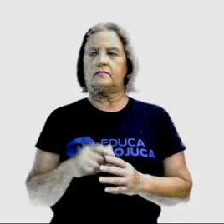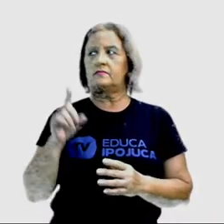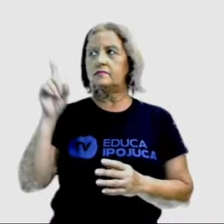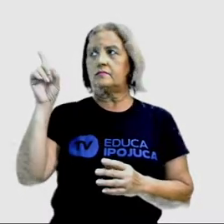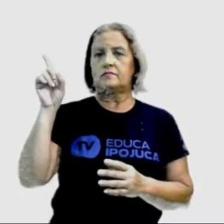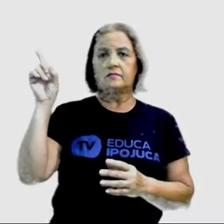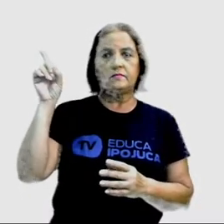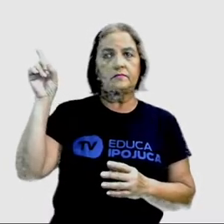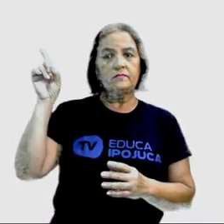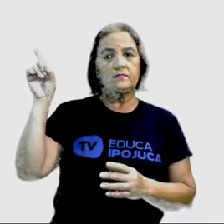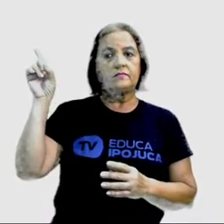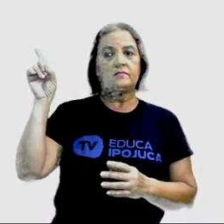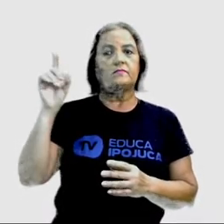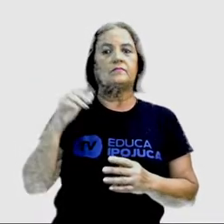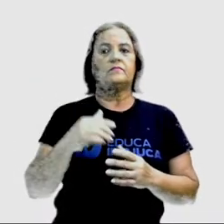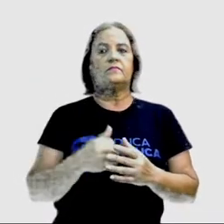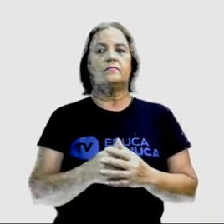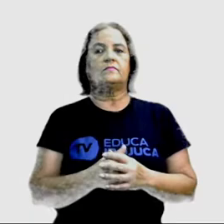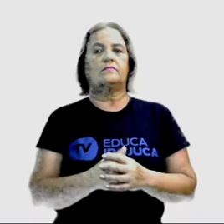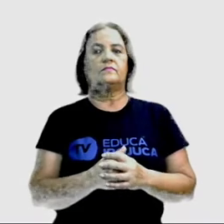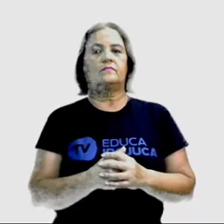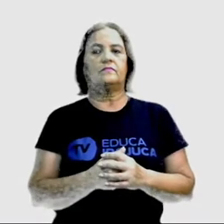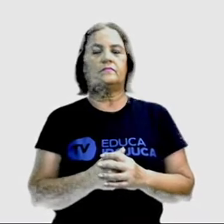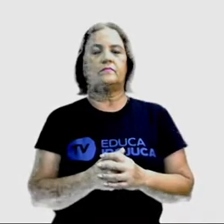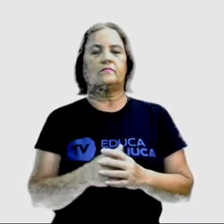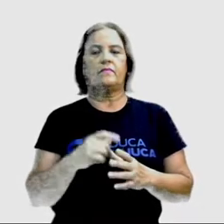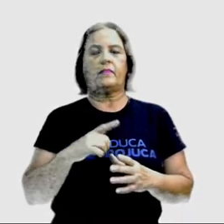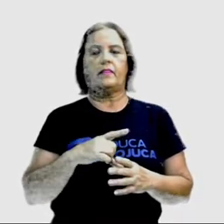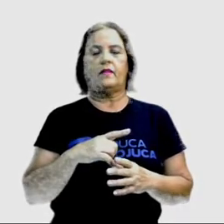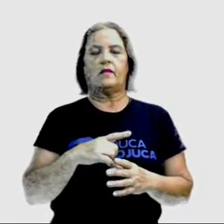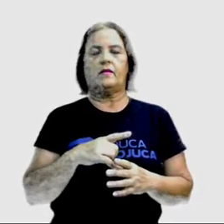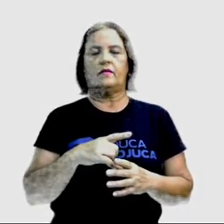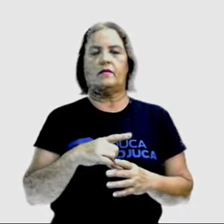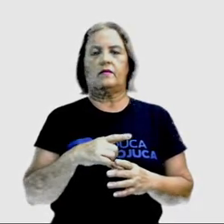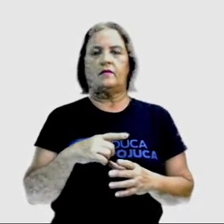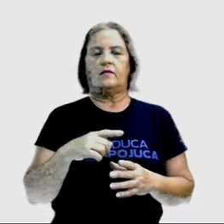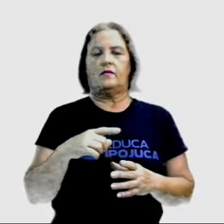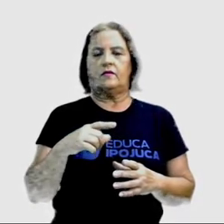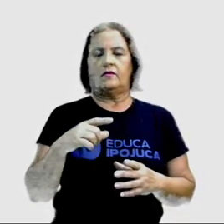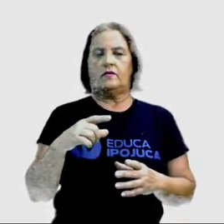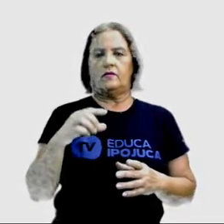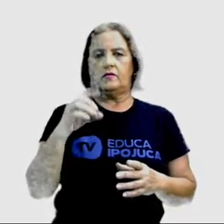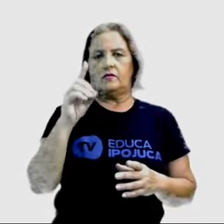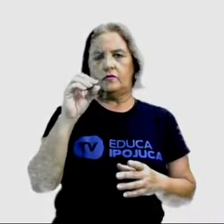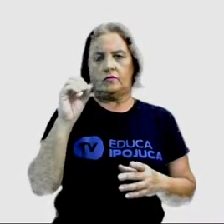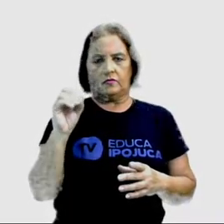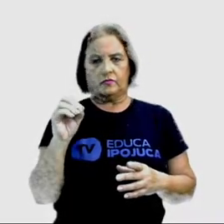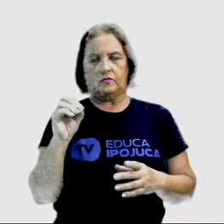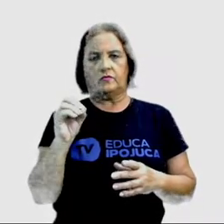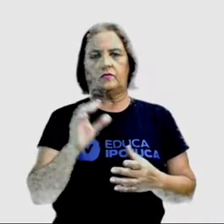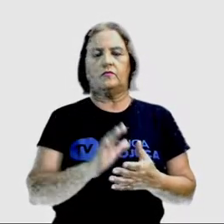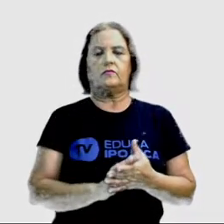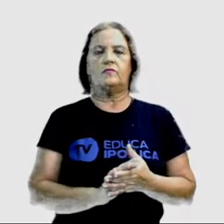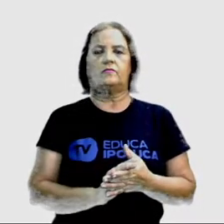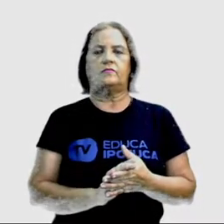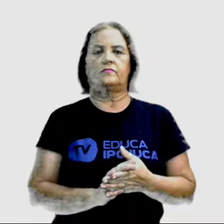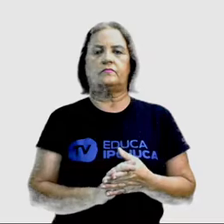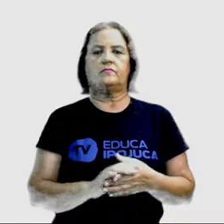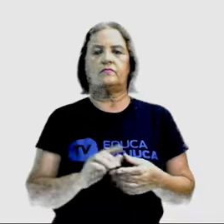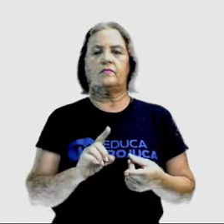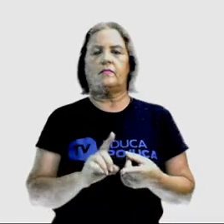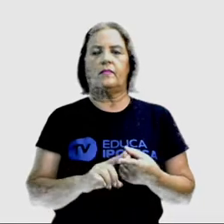work best work nós temos aqui o Dudu para we You they would